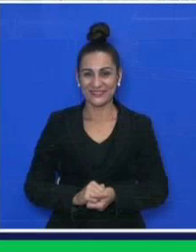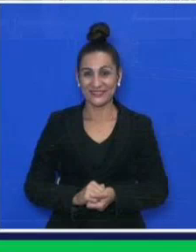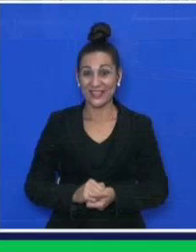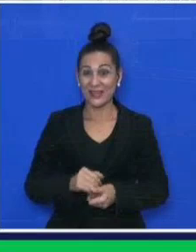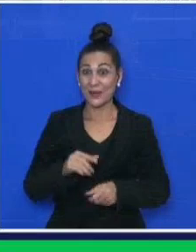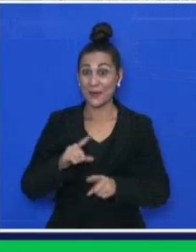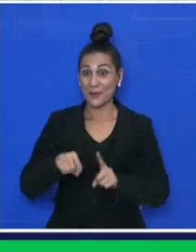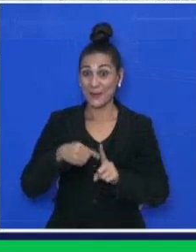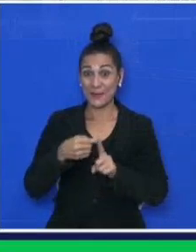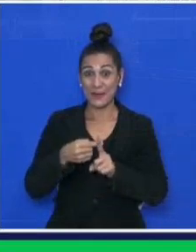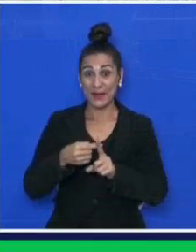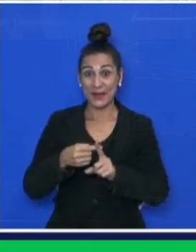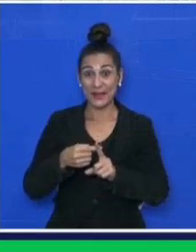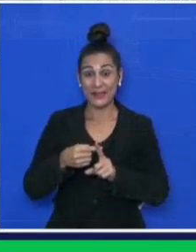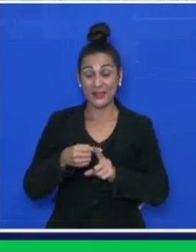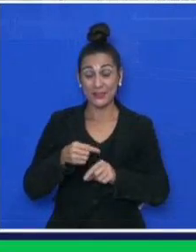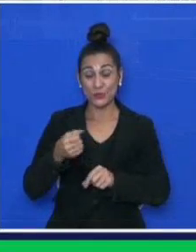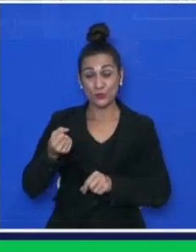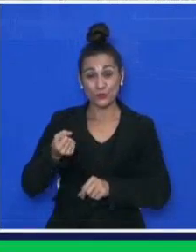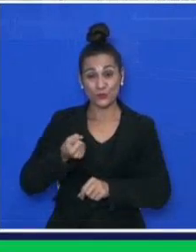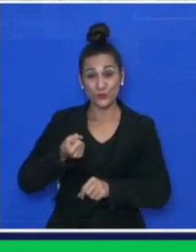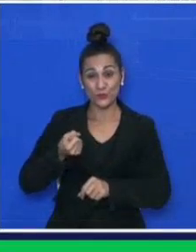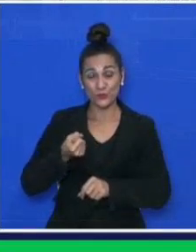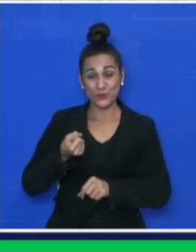Vamos lá, mais um número.